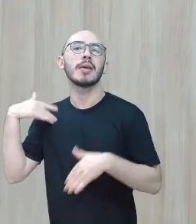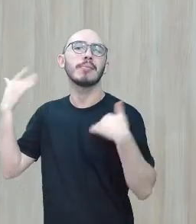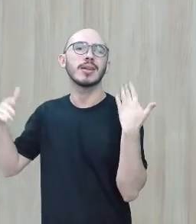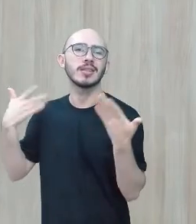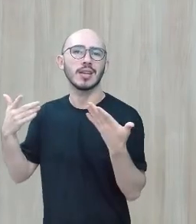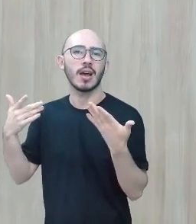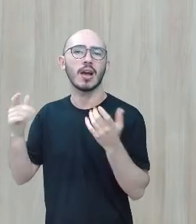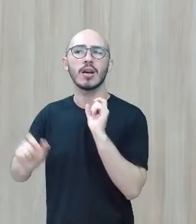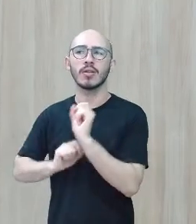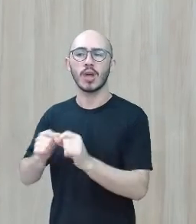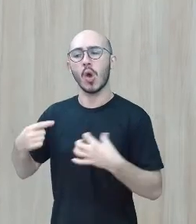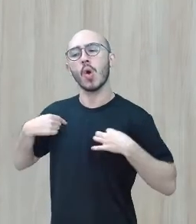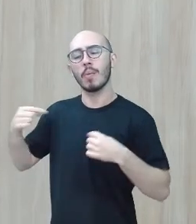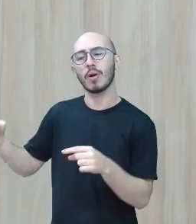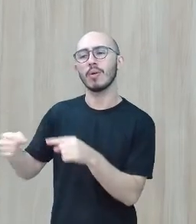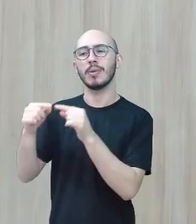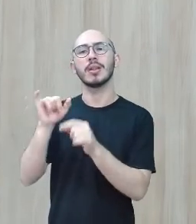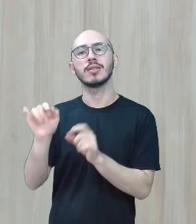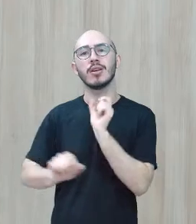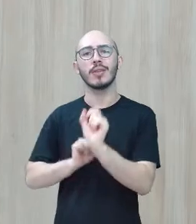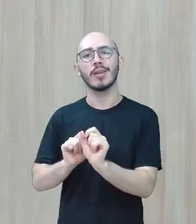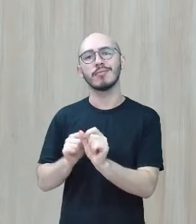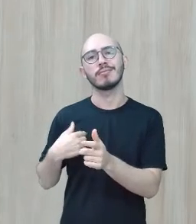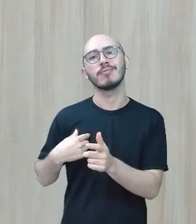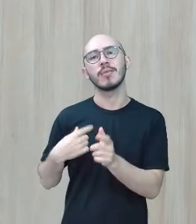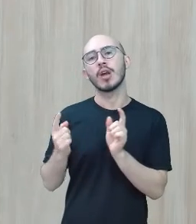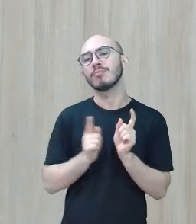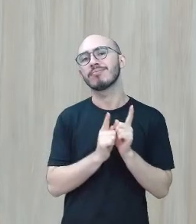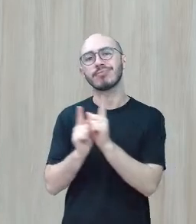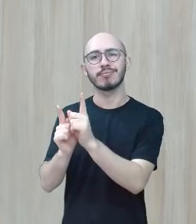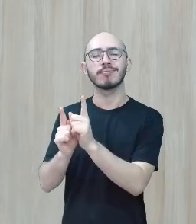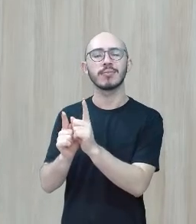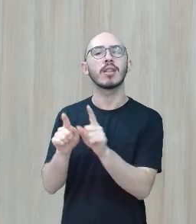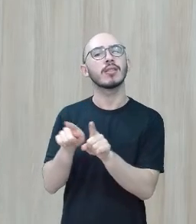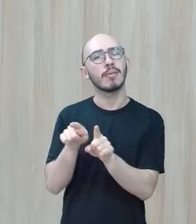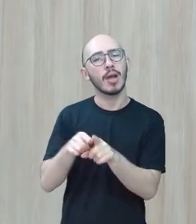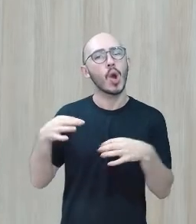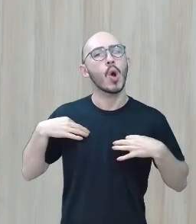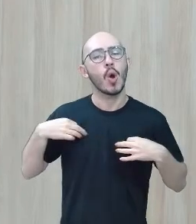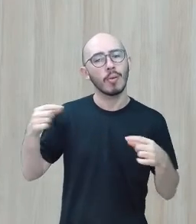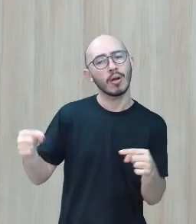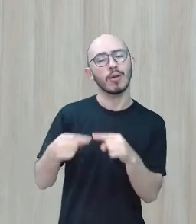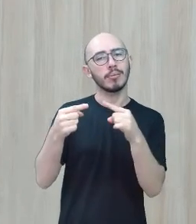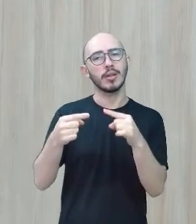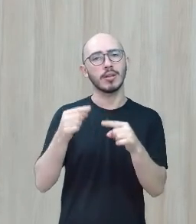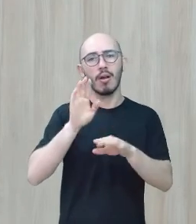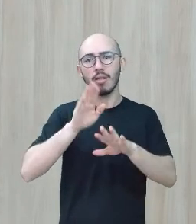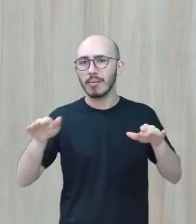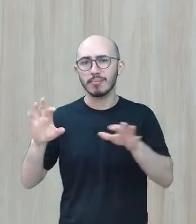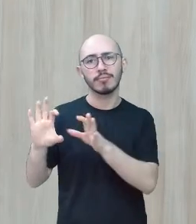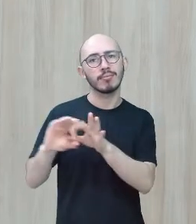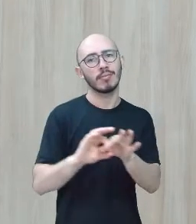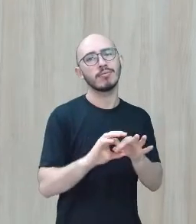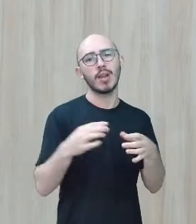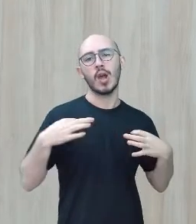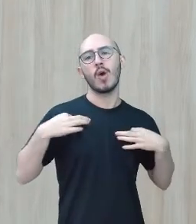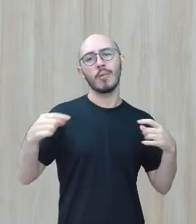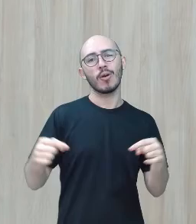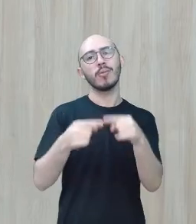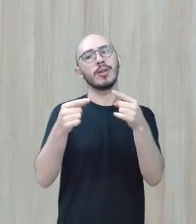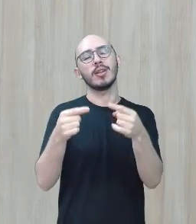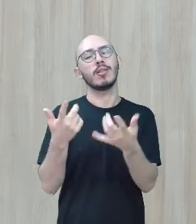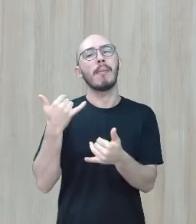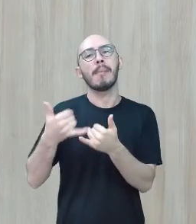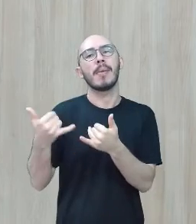nosso date, outra roupa. Quando a gente sai sozinha, outra roupa. Então, a gente tem que pensar nessa linguagem e a gente tem que dominar, a gente